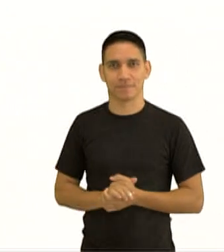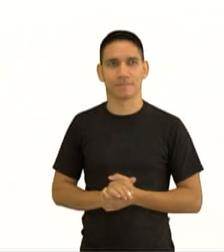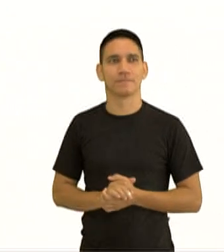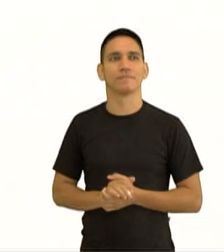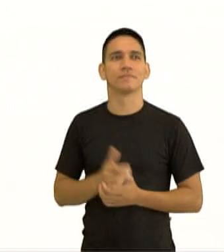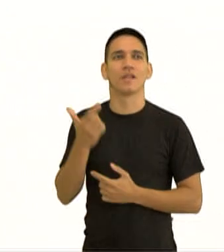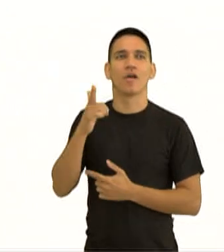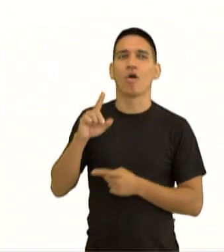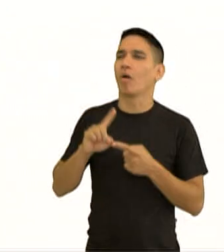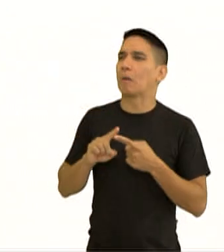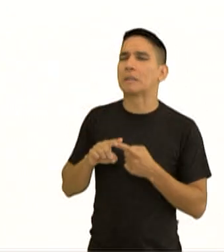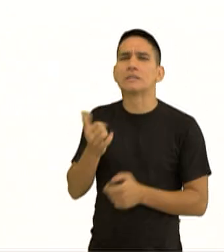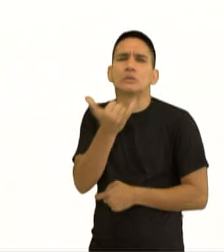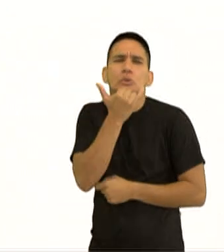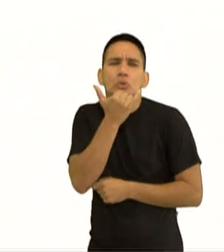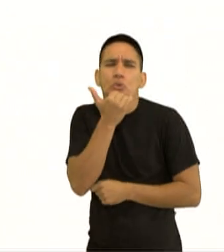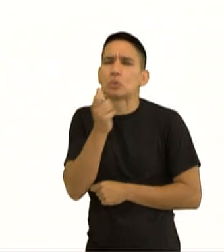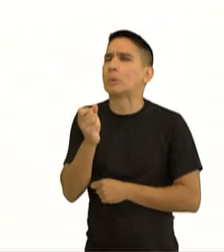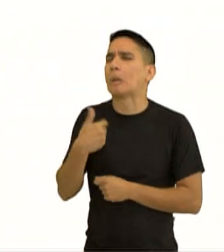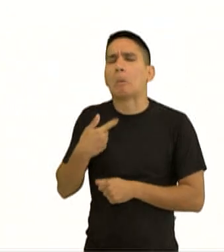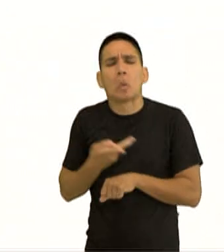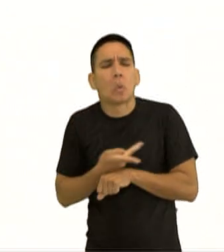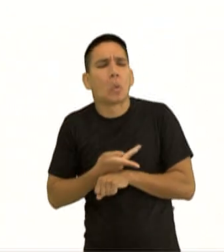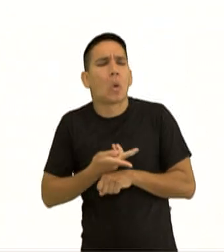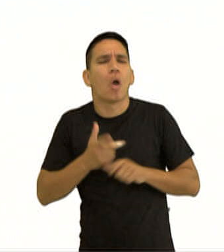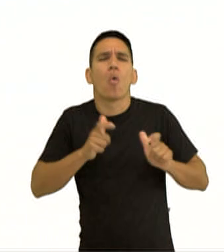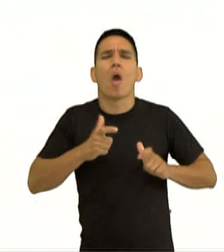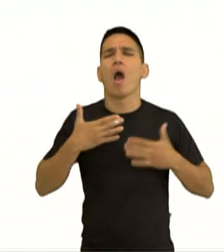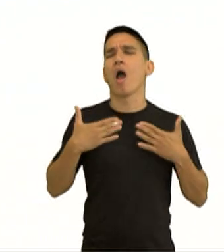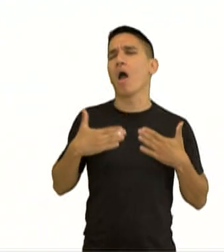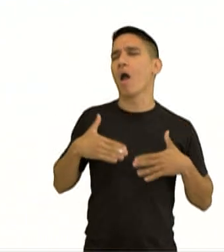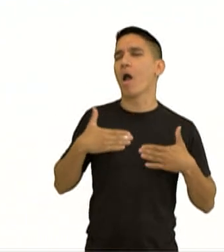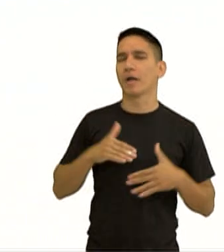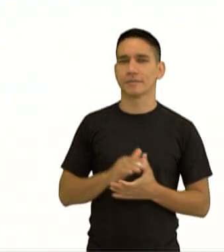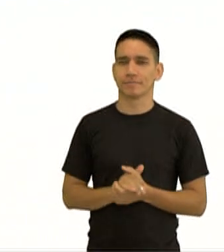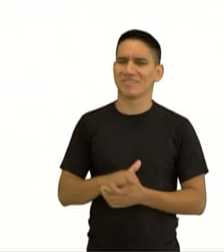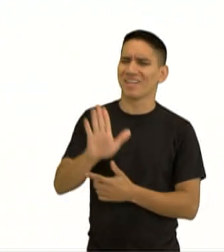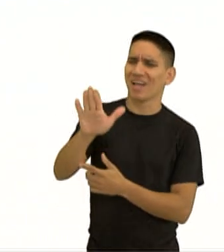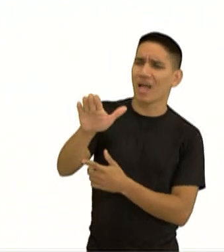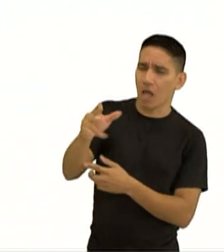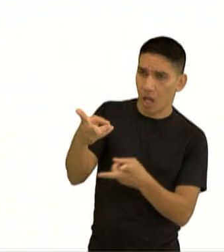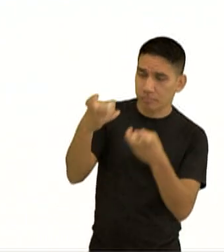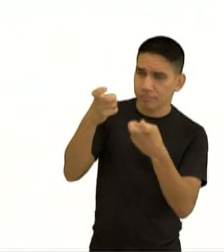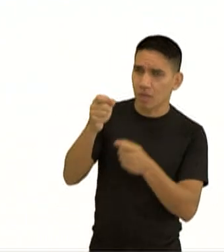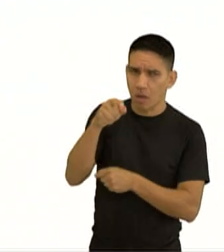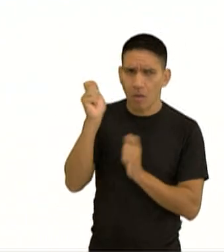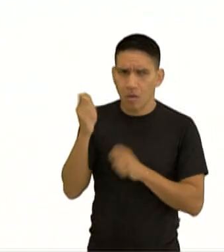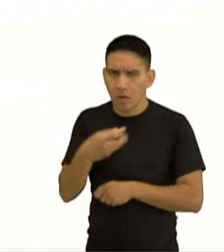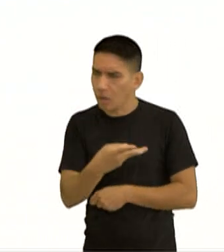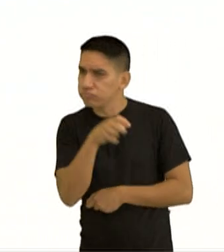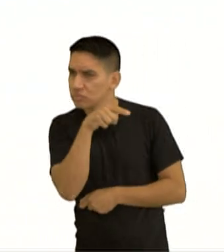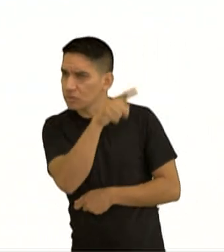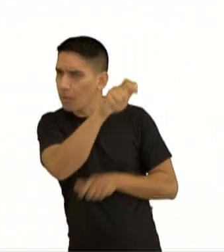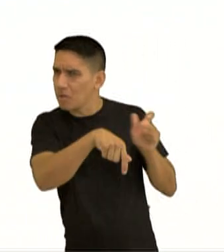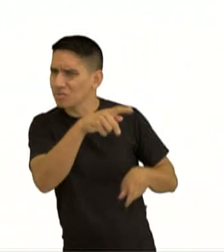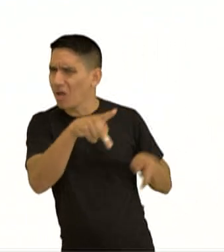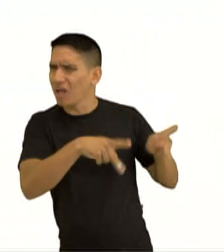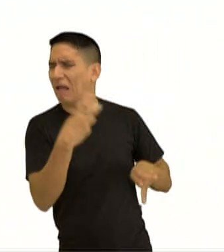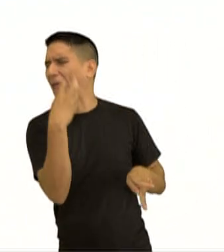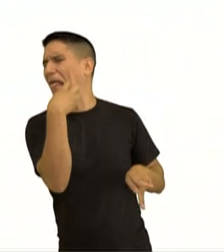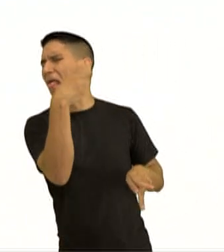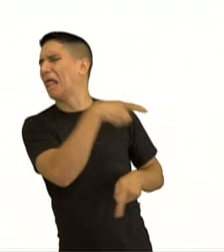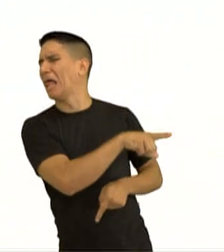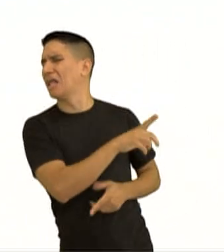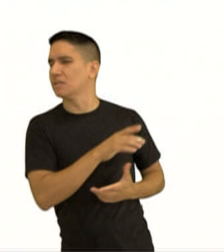procurando por um lugar mais quieto, um lugar mais tranquilo. Ouça, você pode ouvir aquelas pessoas, elas estão gritando lá